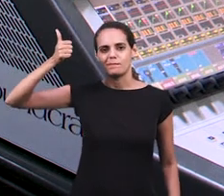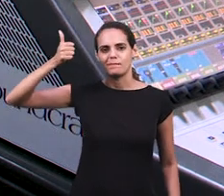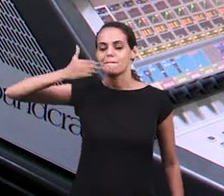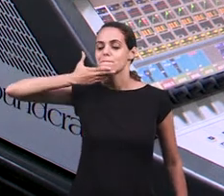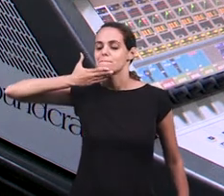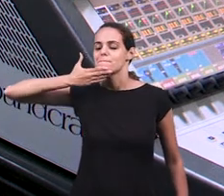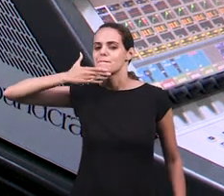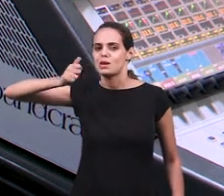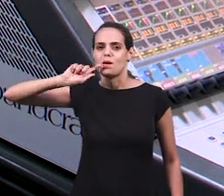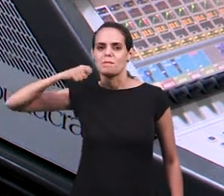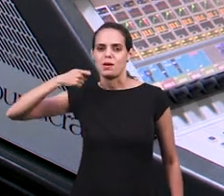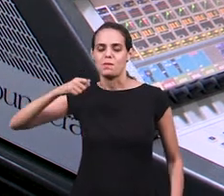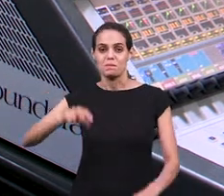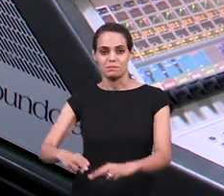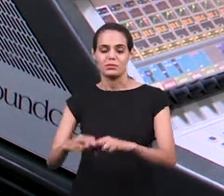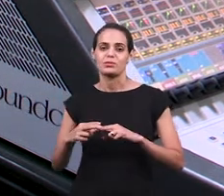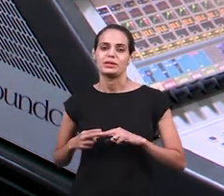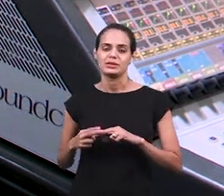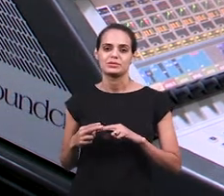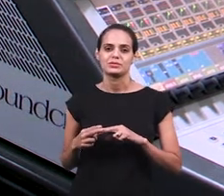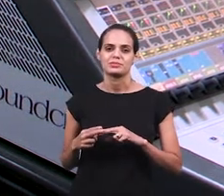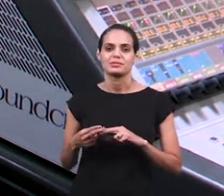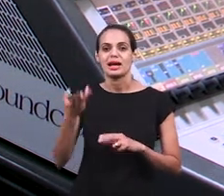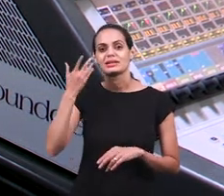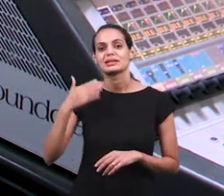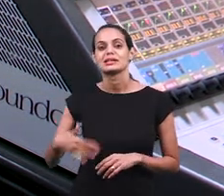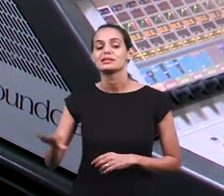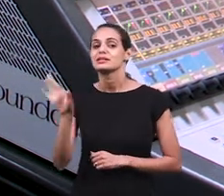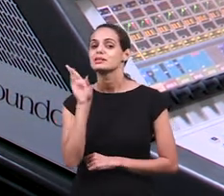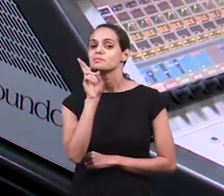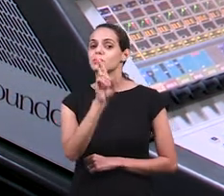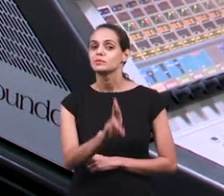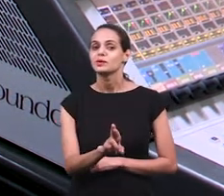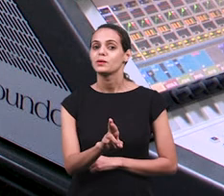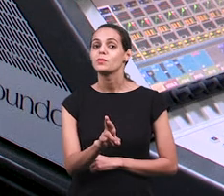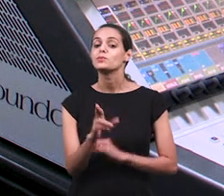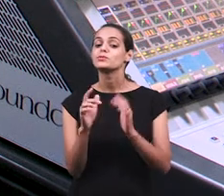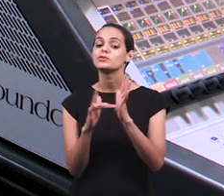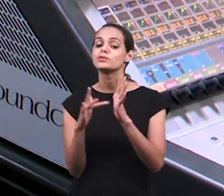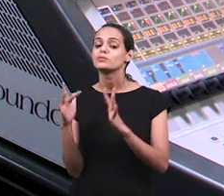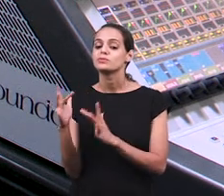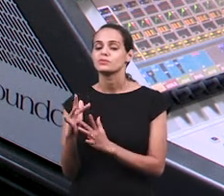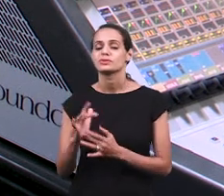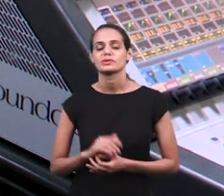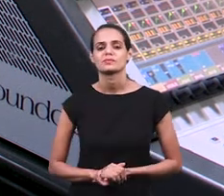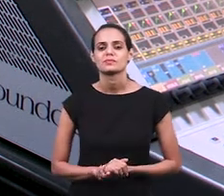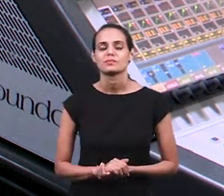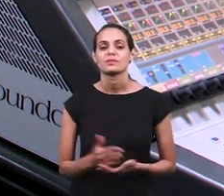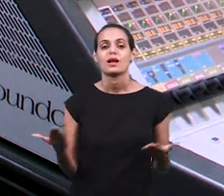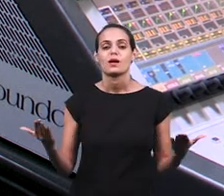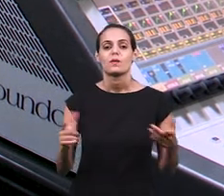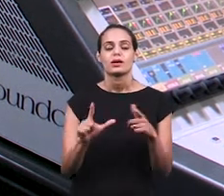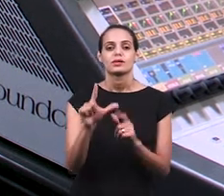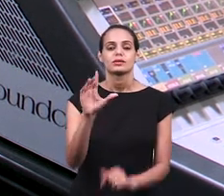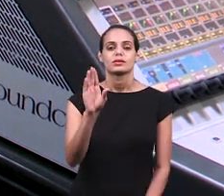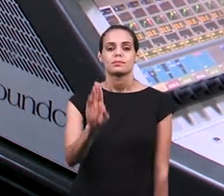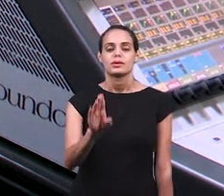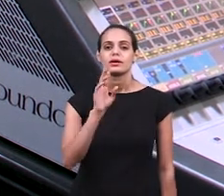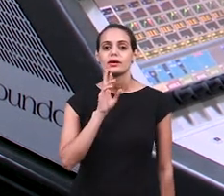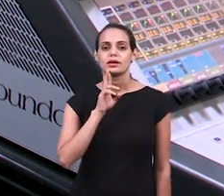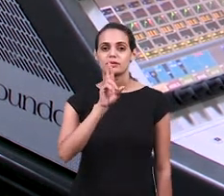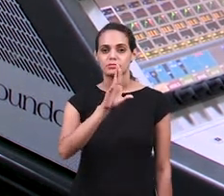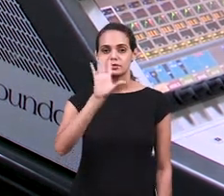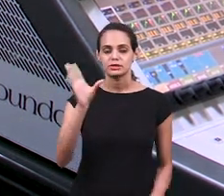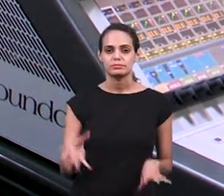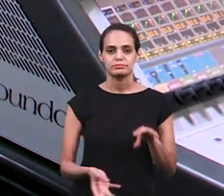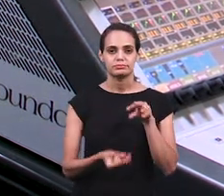isso as crianças responderam que é Jesus. Agora a letra B, ela vai ter uma resposta, essa